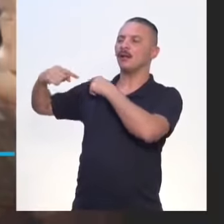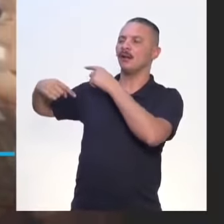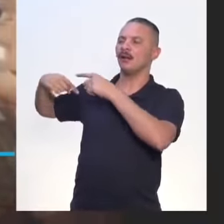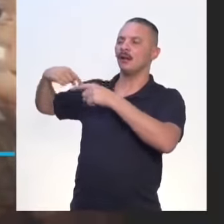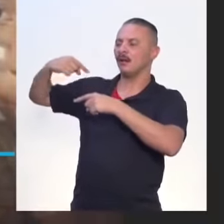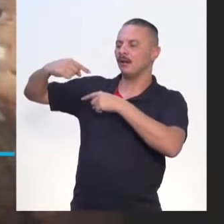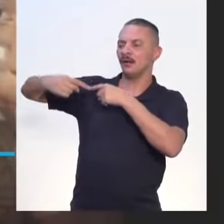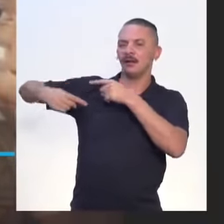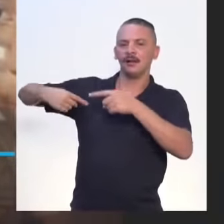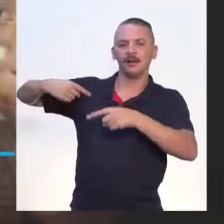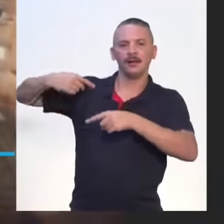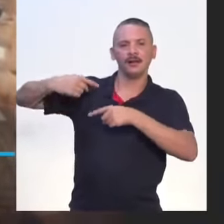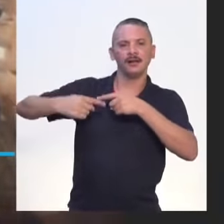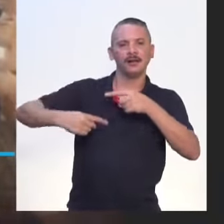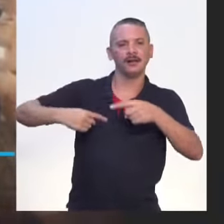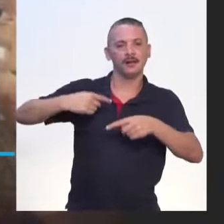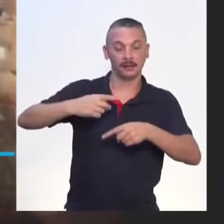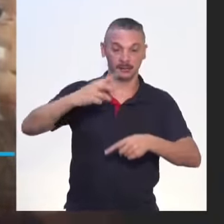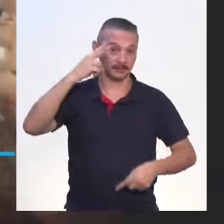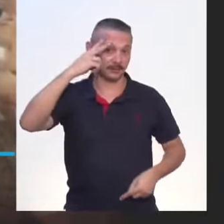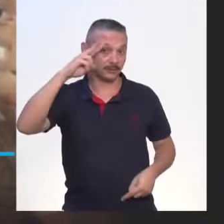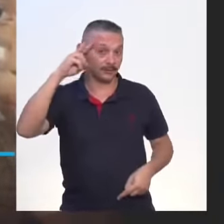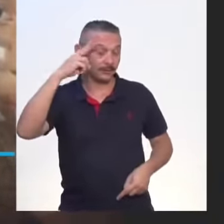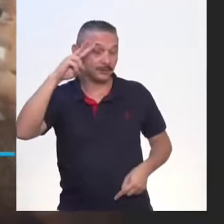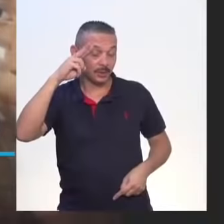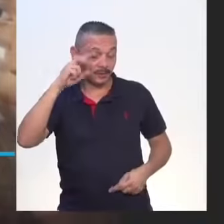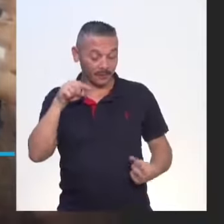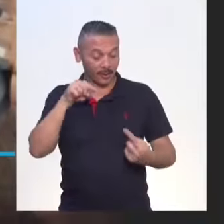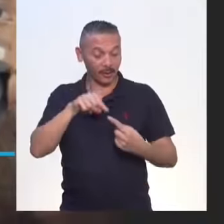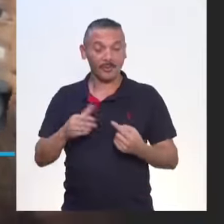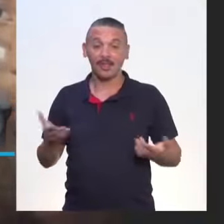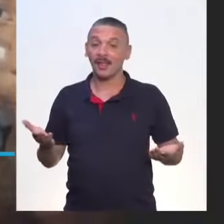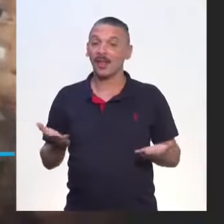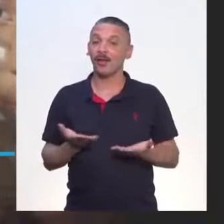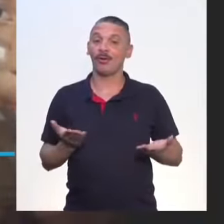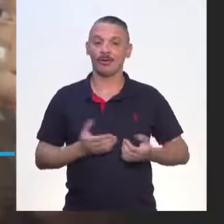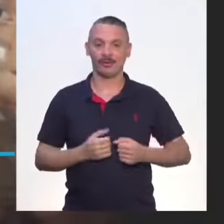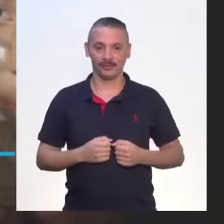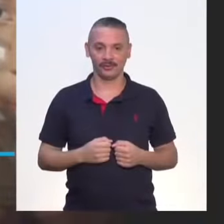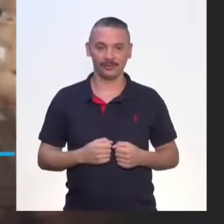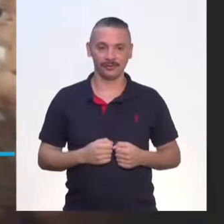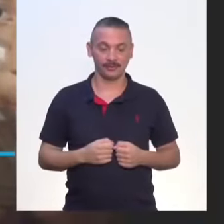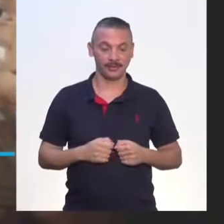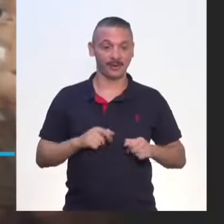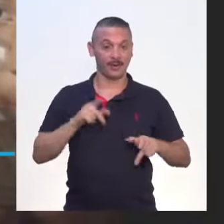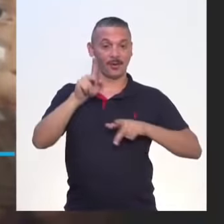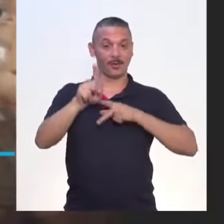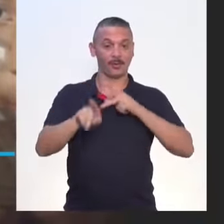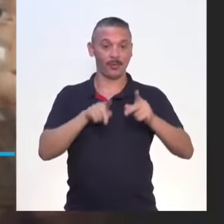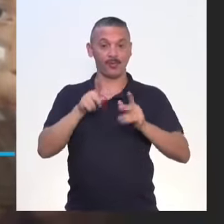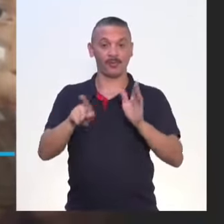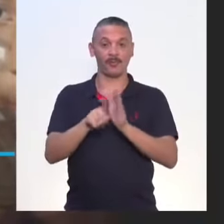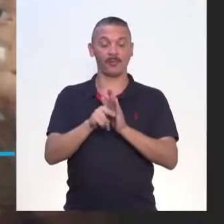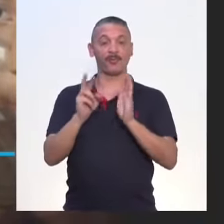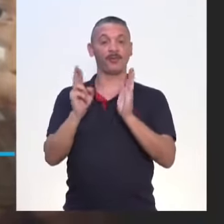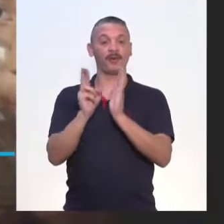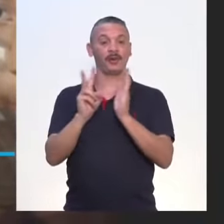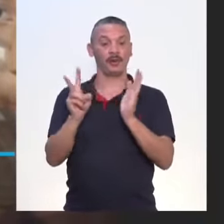histórias para elas fazerem sentido hoje. Então, o povo indígena, pessoal, não é um povo